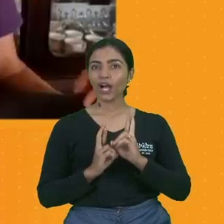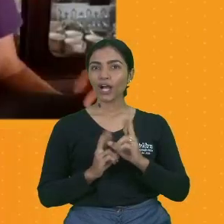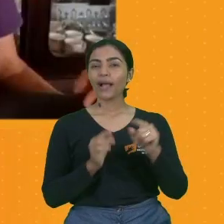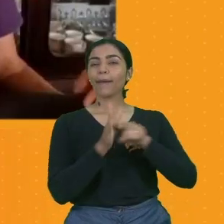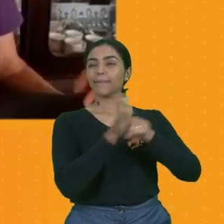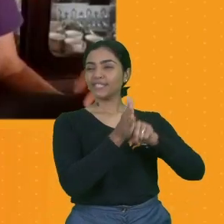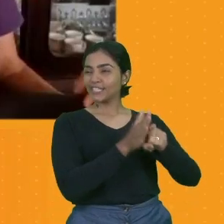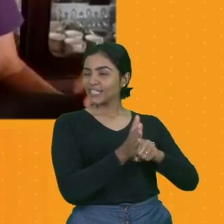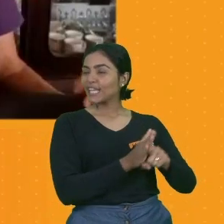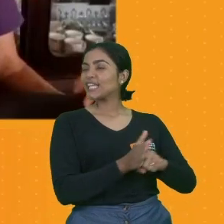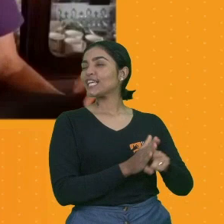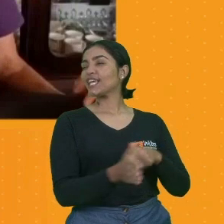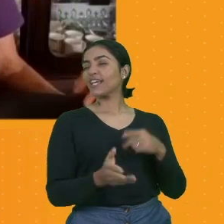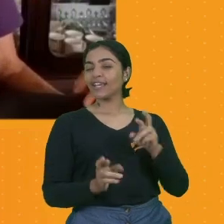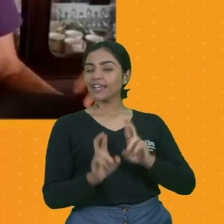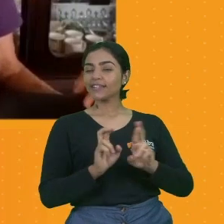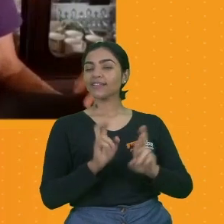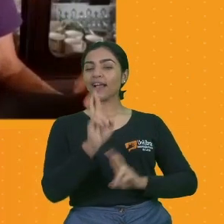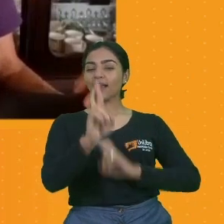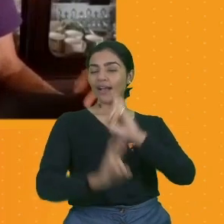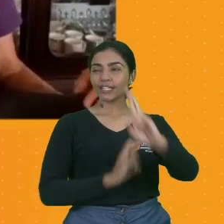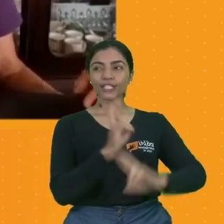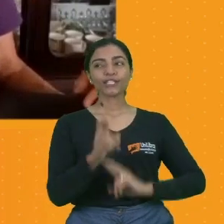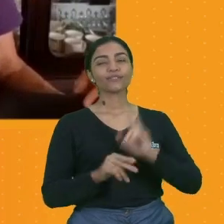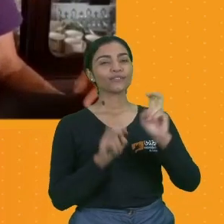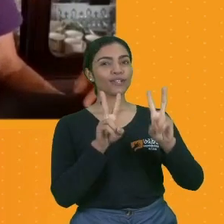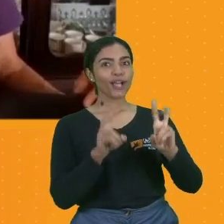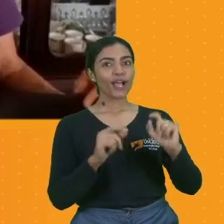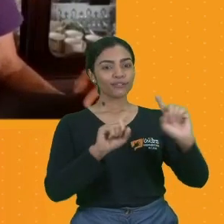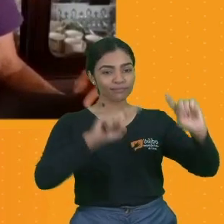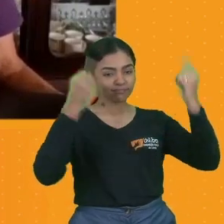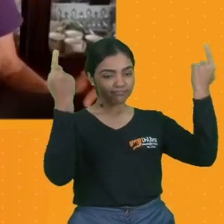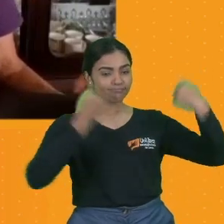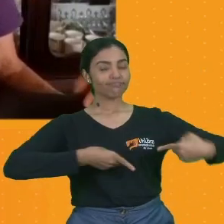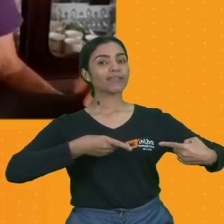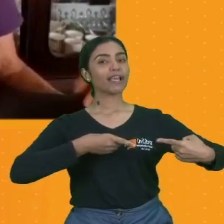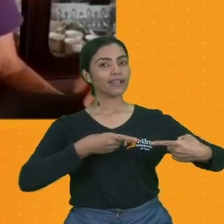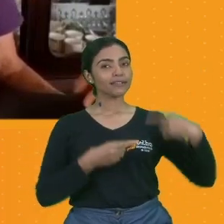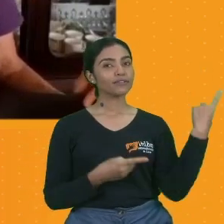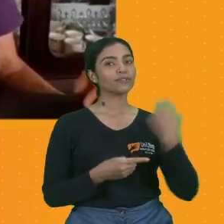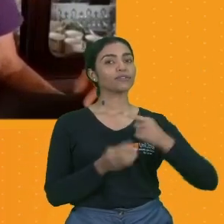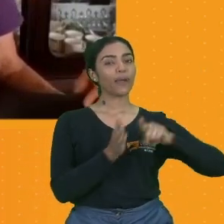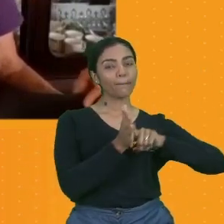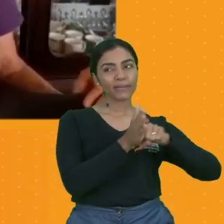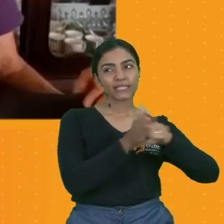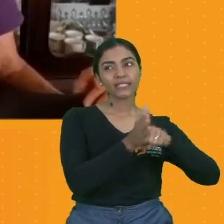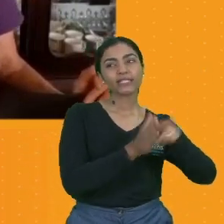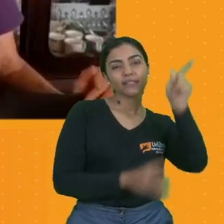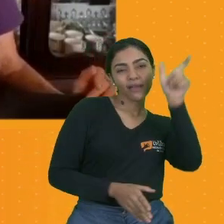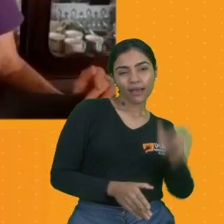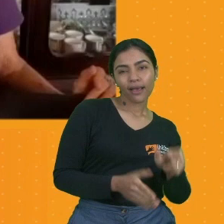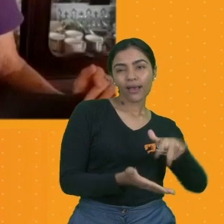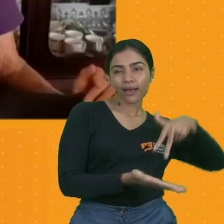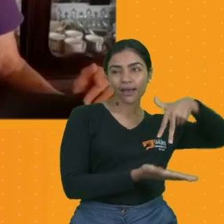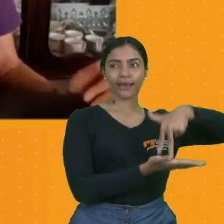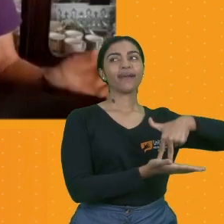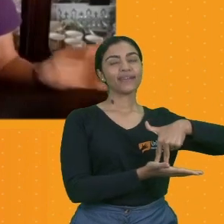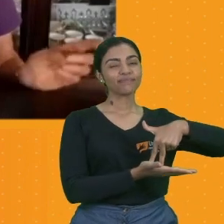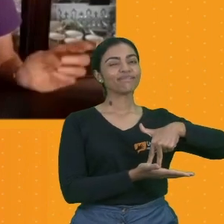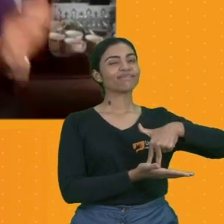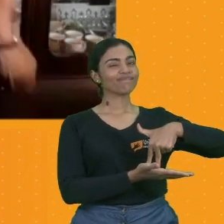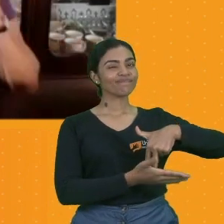nossas pesquisas internas das nossas dos nossos desafios como como pesquisadores hoje acho que essa é uma conversa